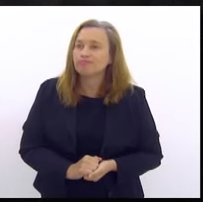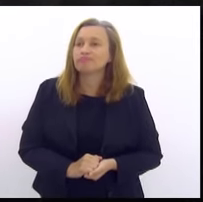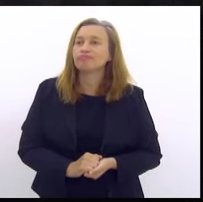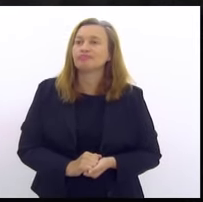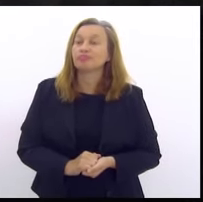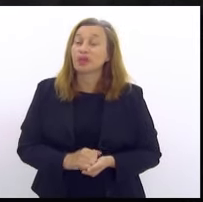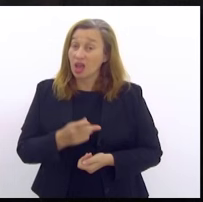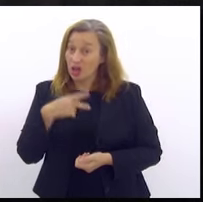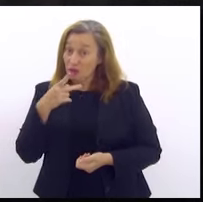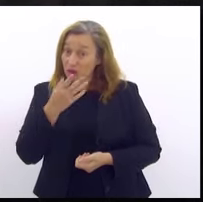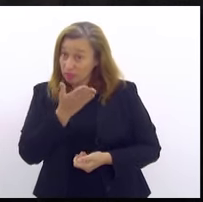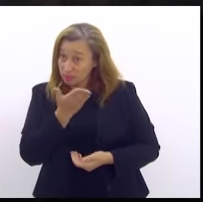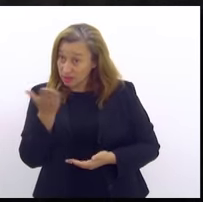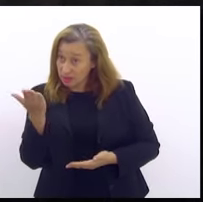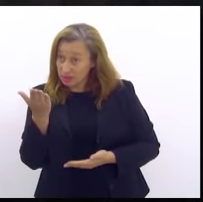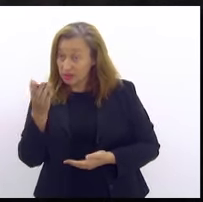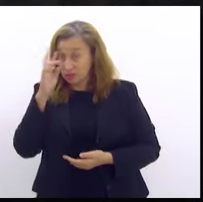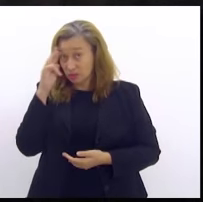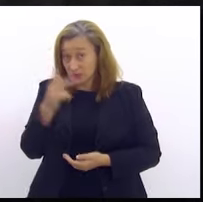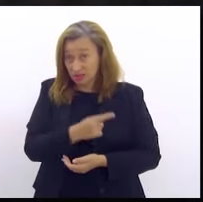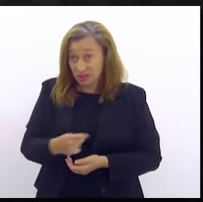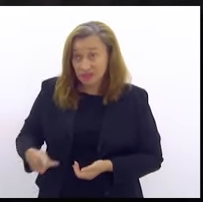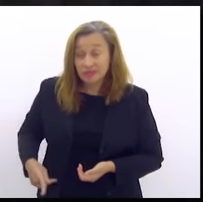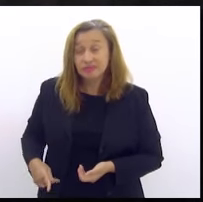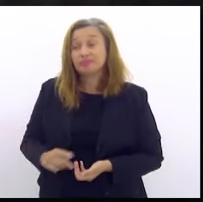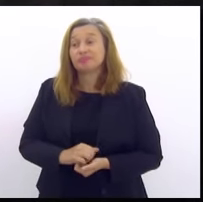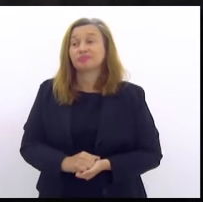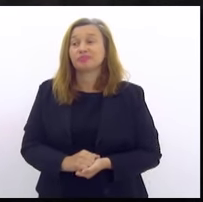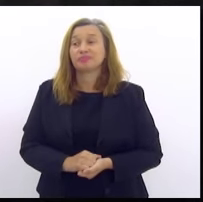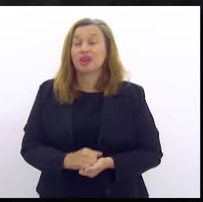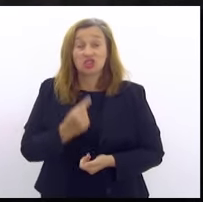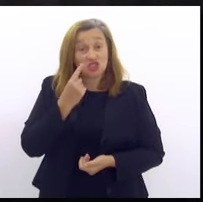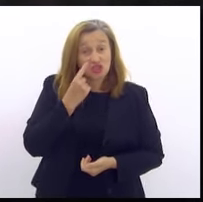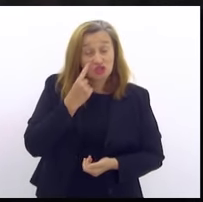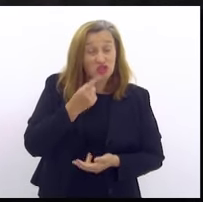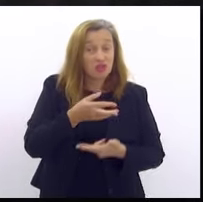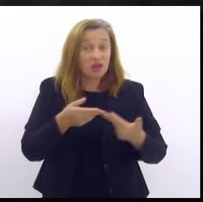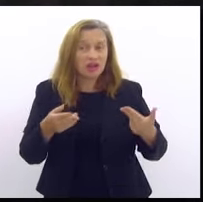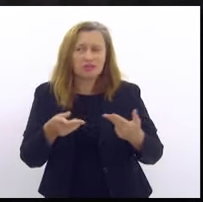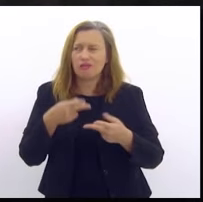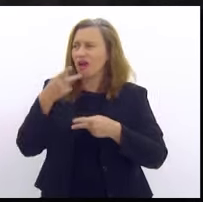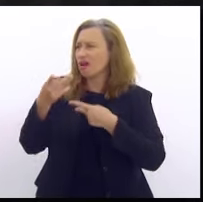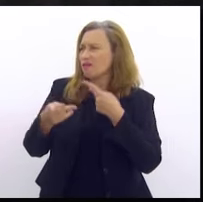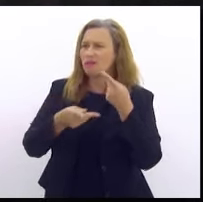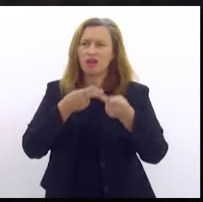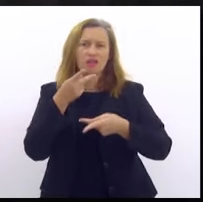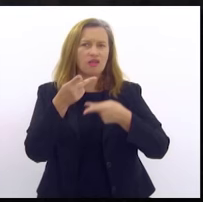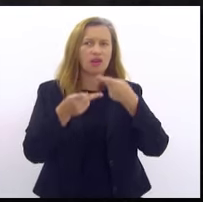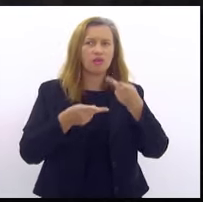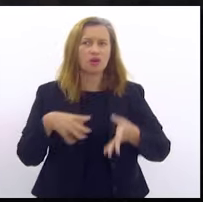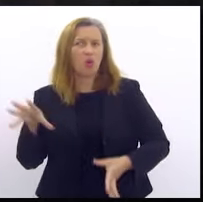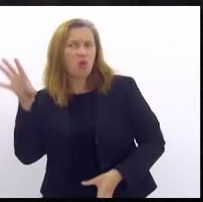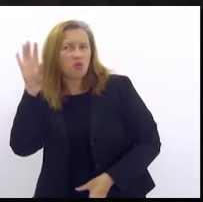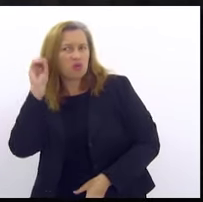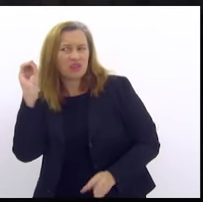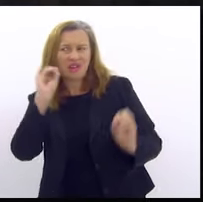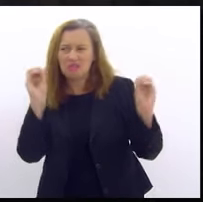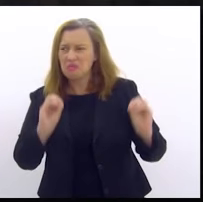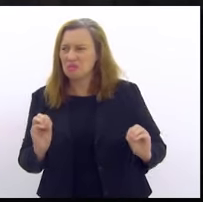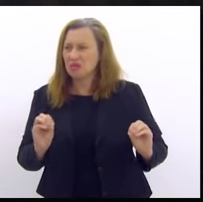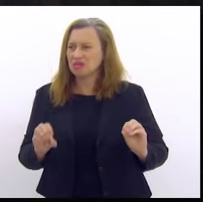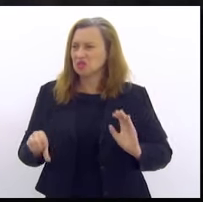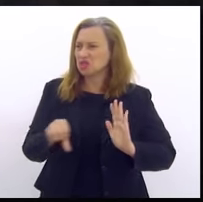E aí eu falo para o senhor, senhor presidente, a gente vê vários discursos, mas não escutamos falar nesses